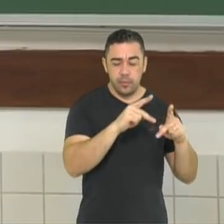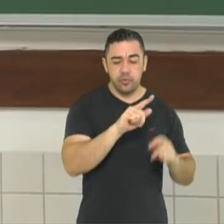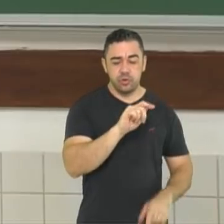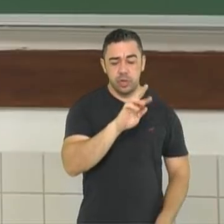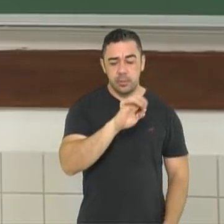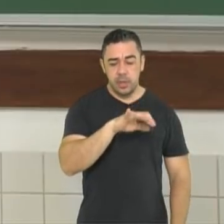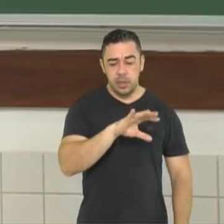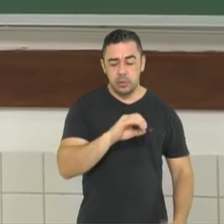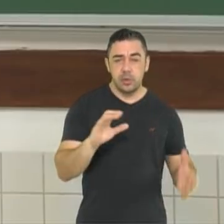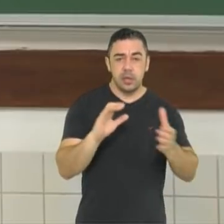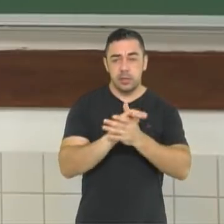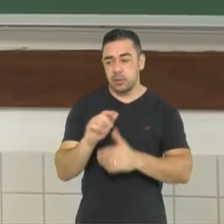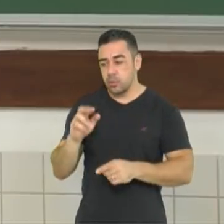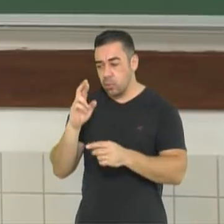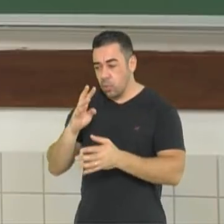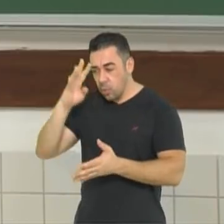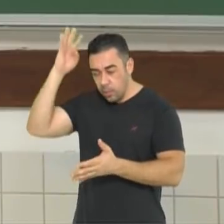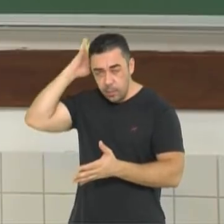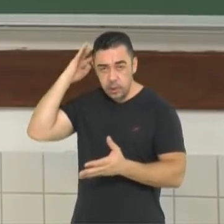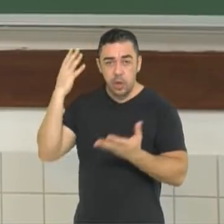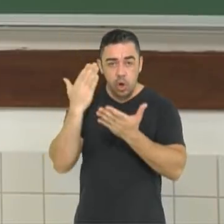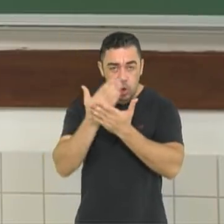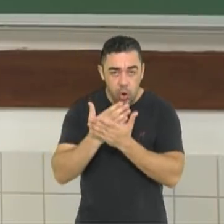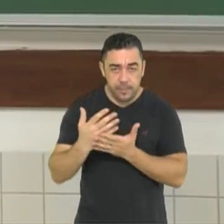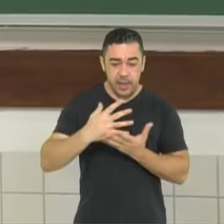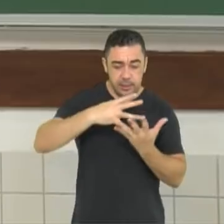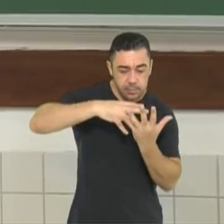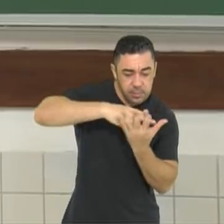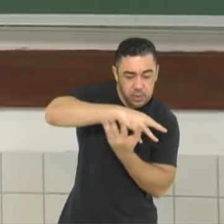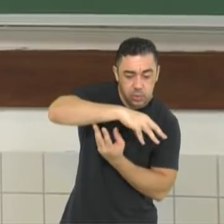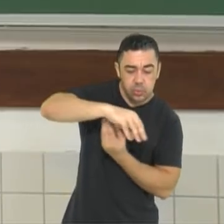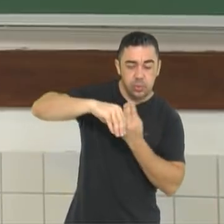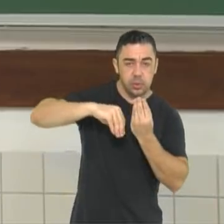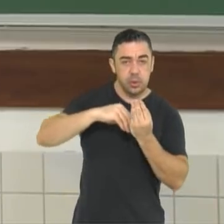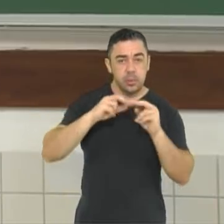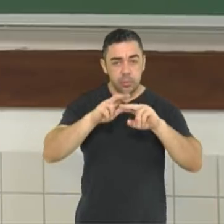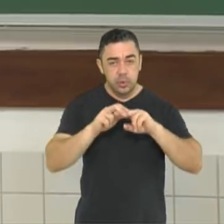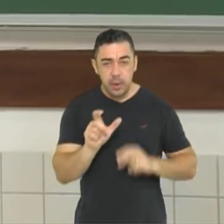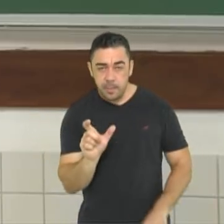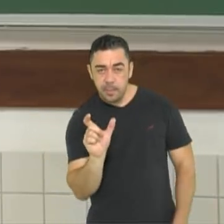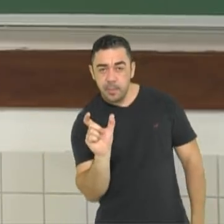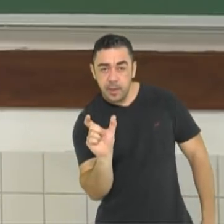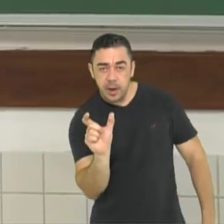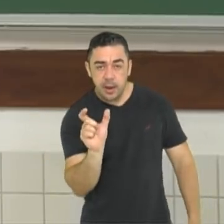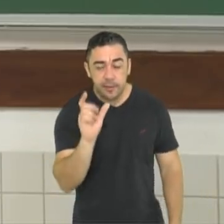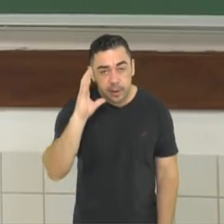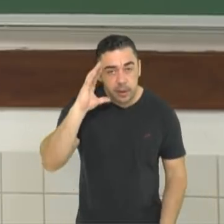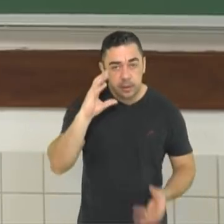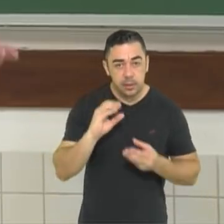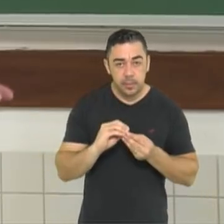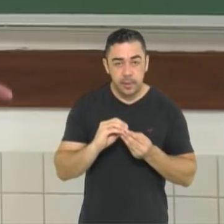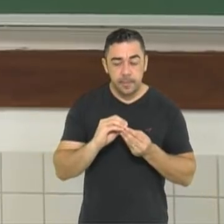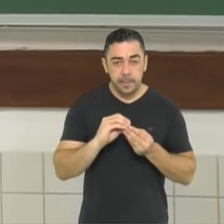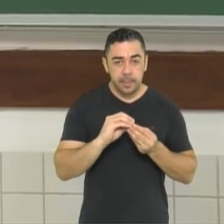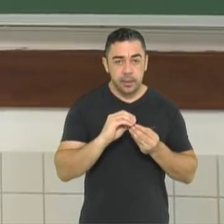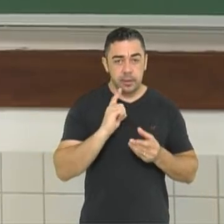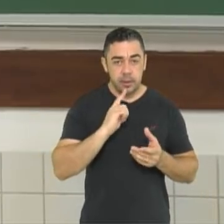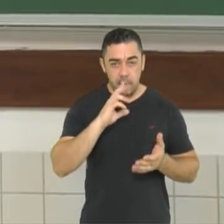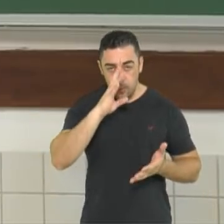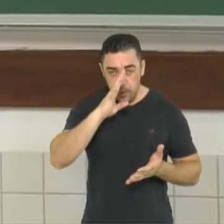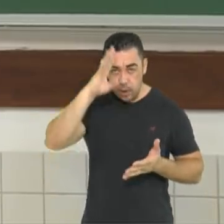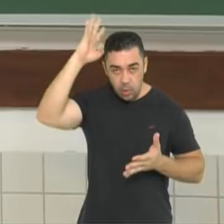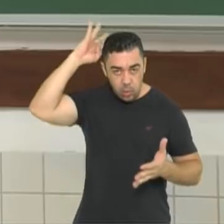uma sociedade se misturando, uma miscigenação. Por isso que eu acho que o termo mais bacana para entendermos é uma romanização,